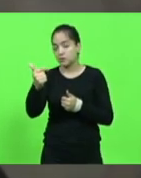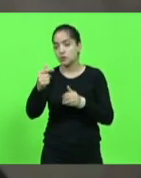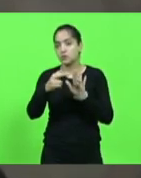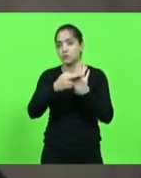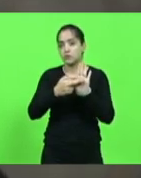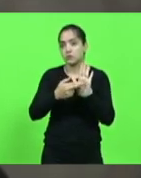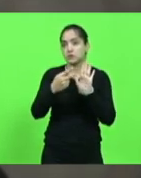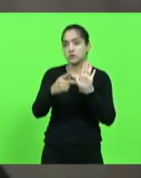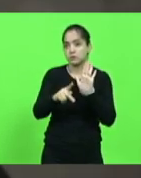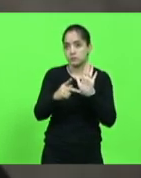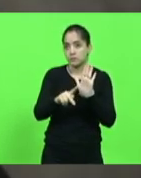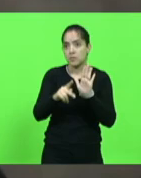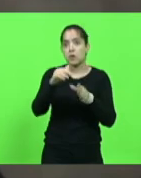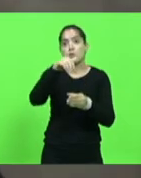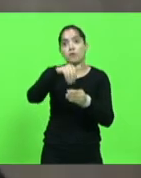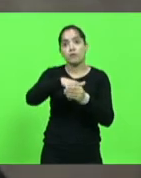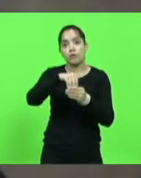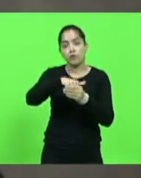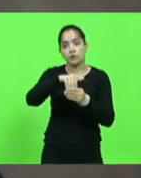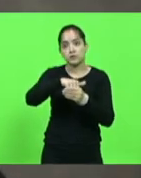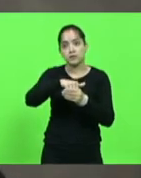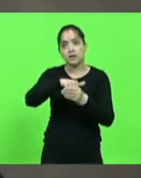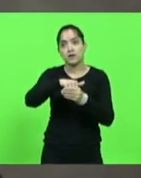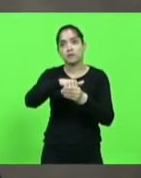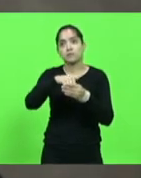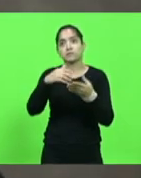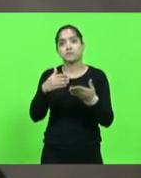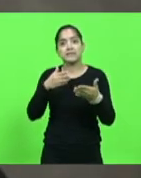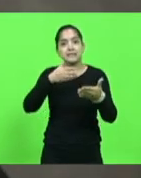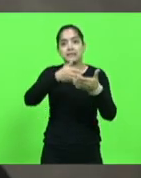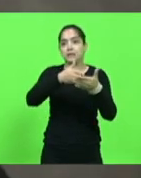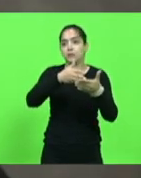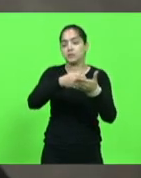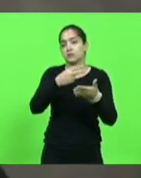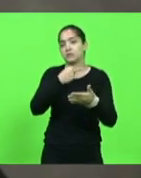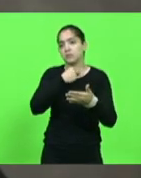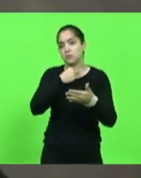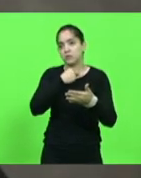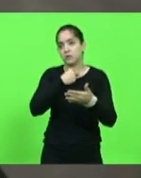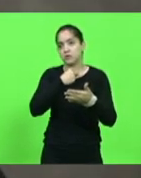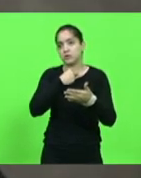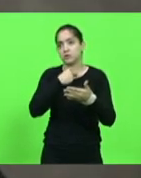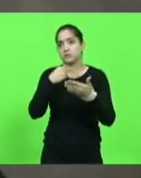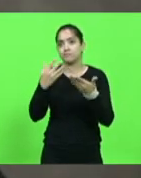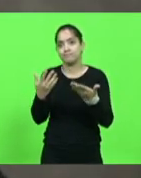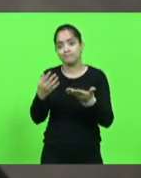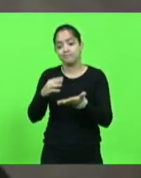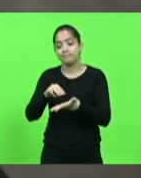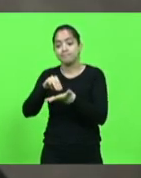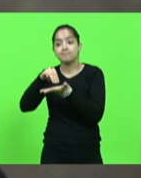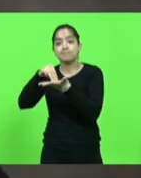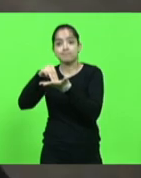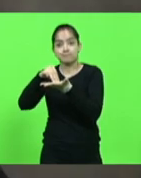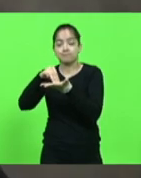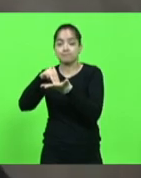que o ato de votar nunca será interrompido. Sorte que era uma moção que pode